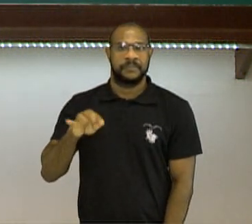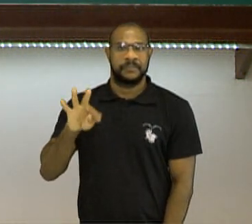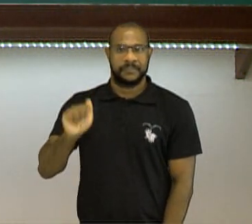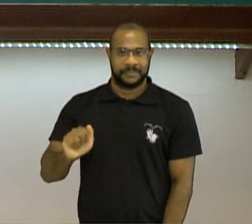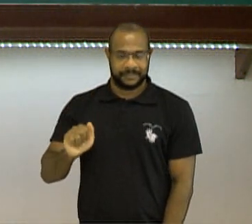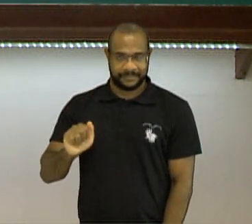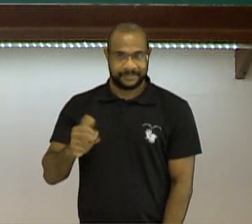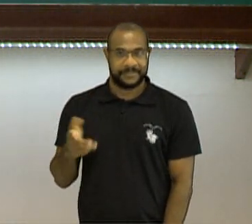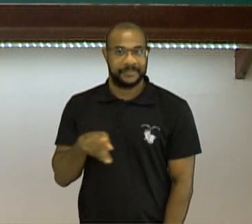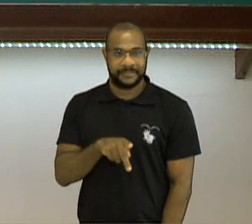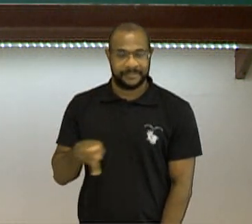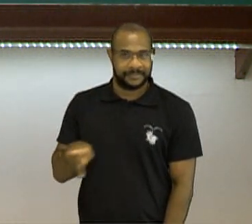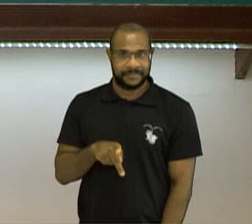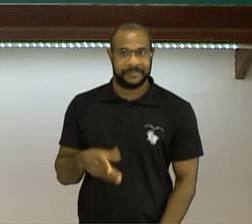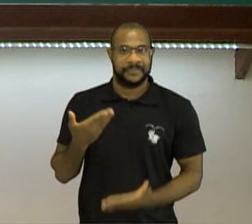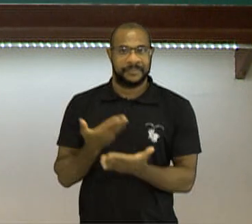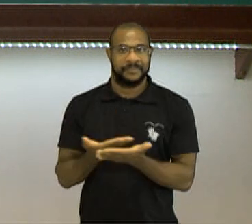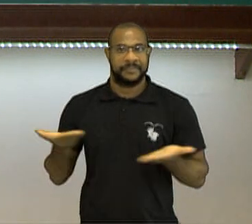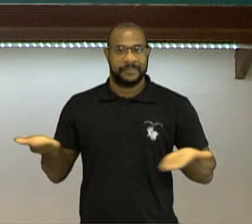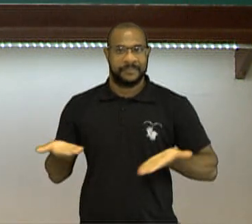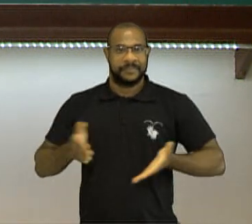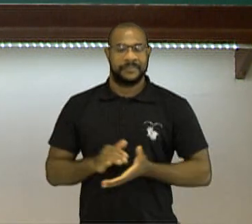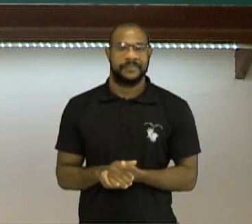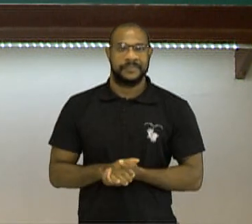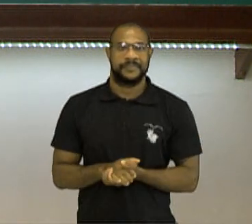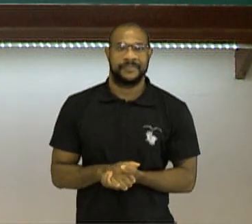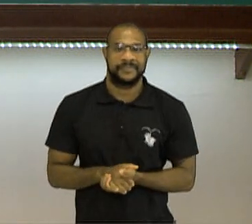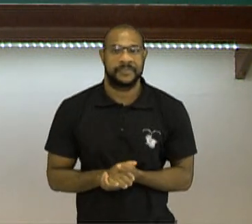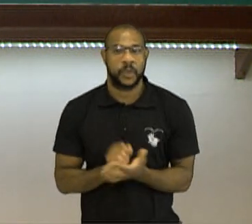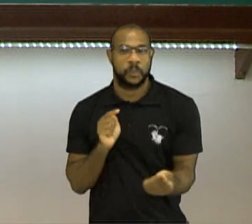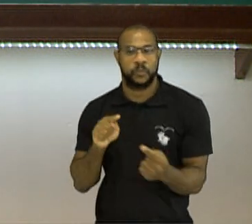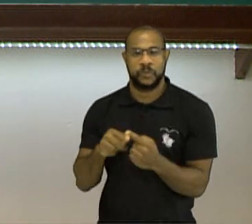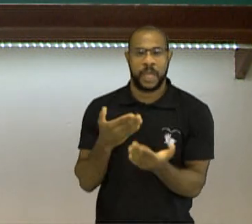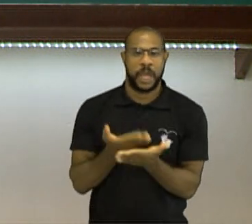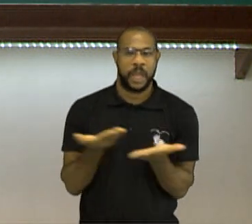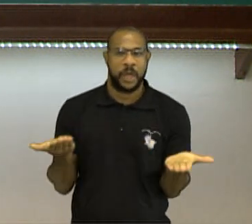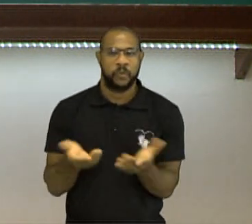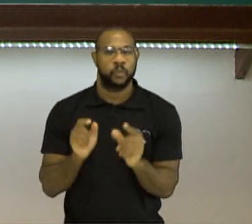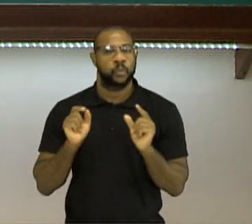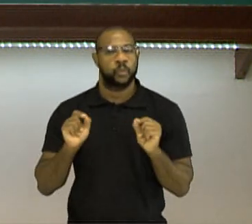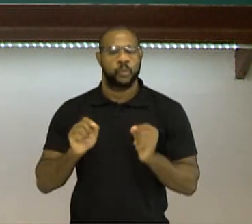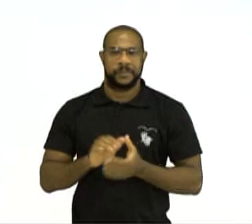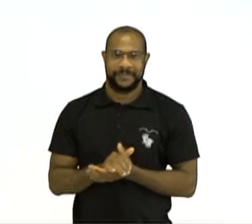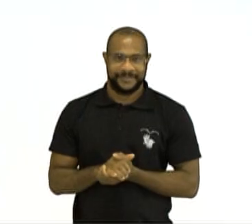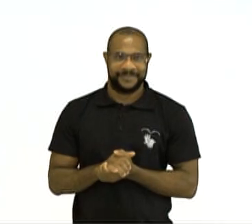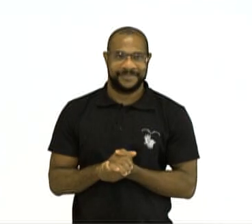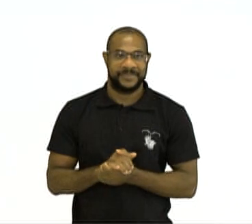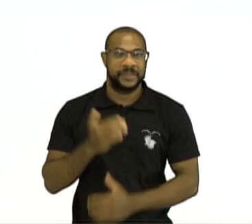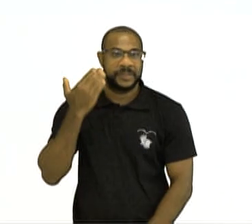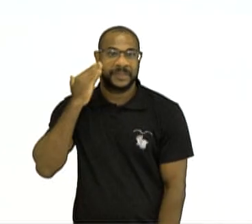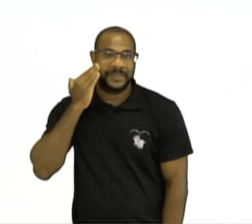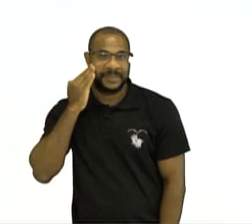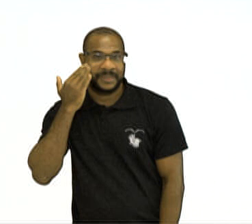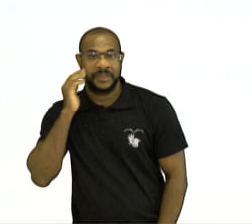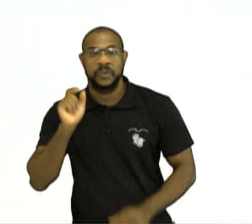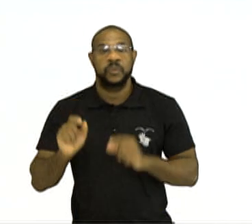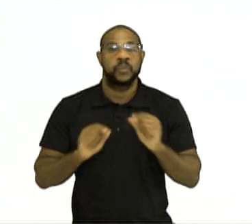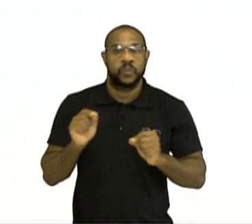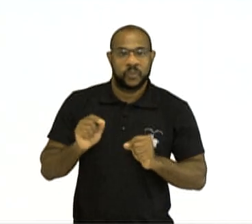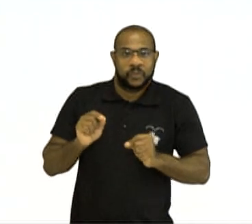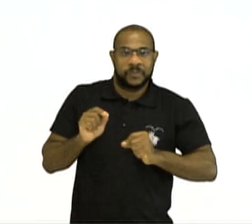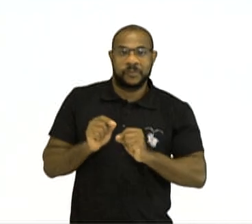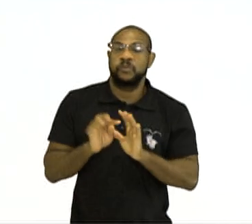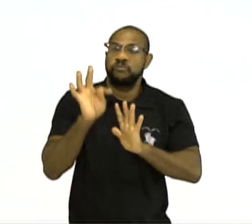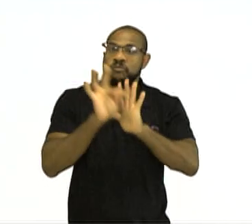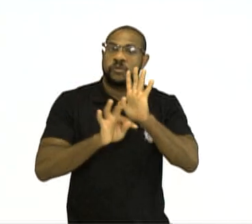sua professora nesta aula. Vamos aos objetivos da aula de hoje. Compreender a situação de produção de um